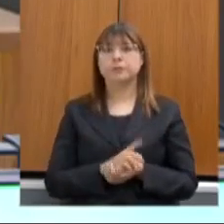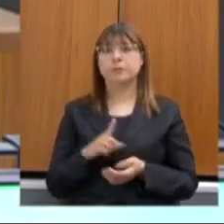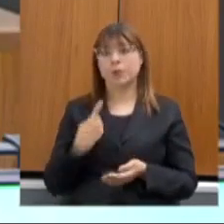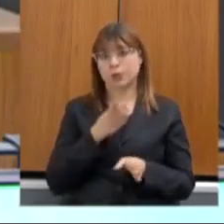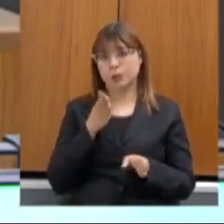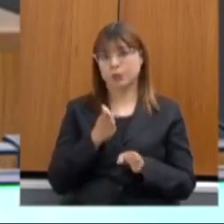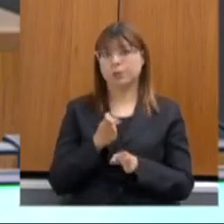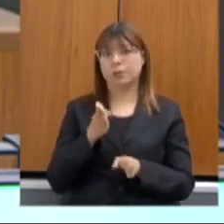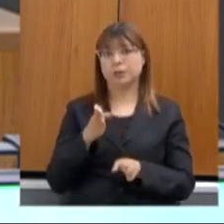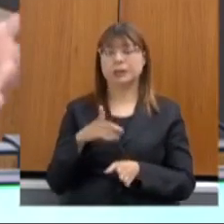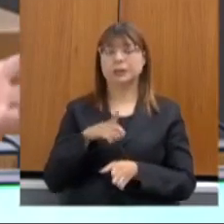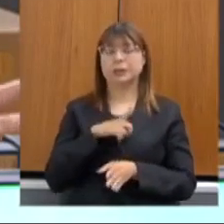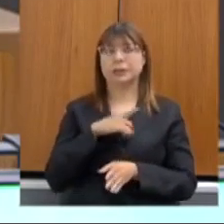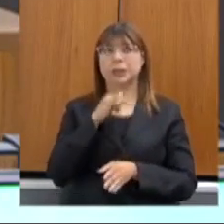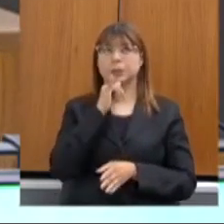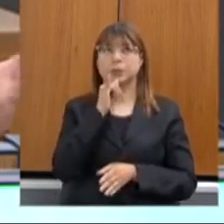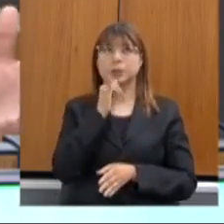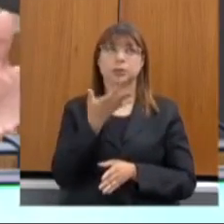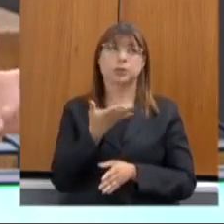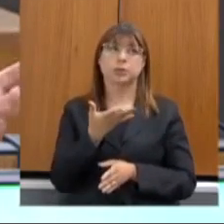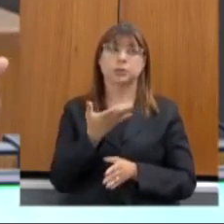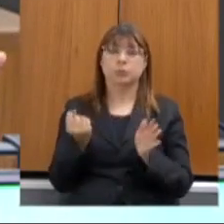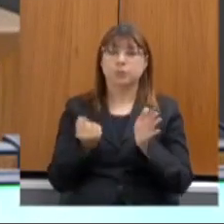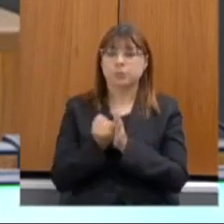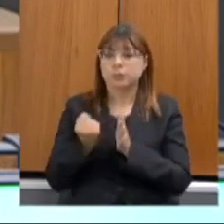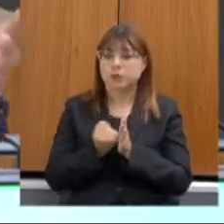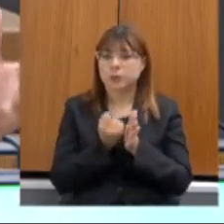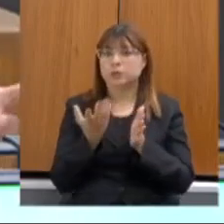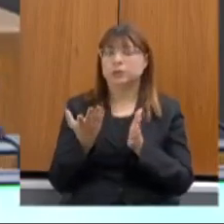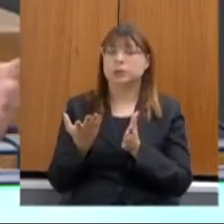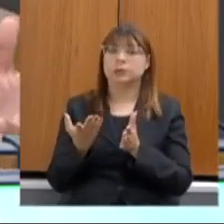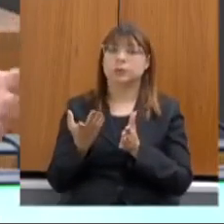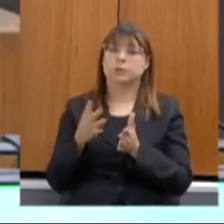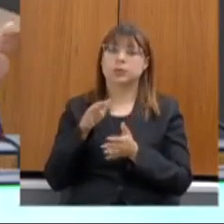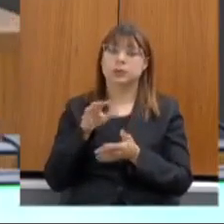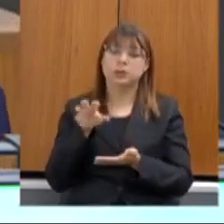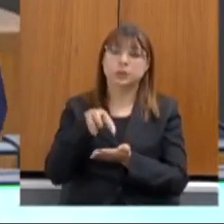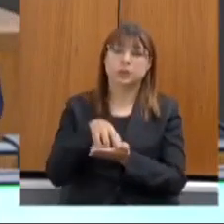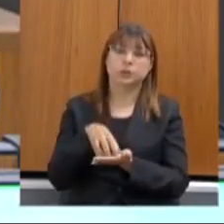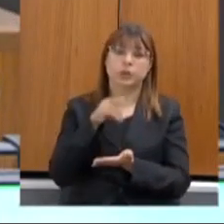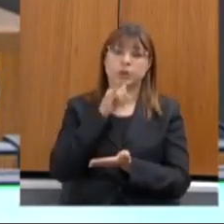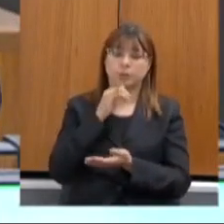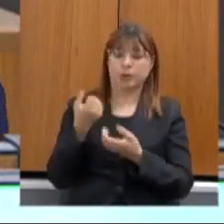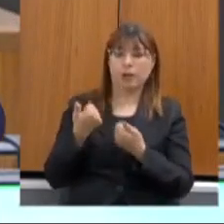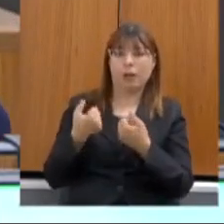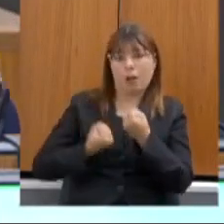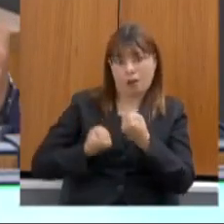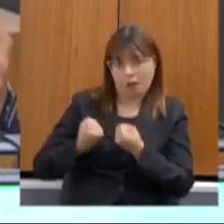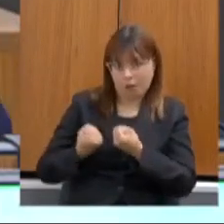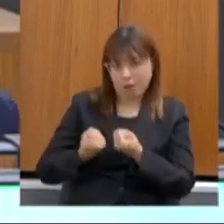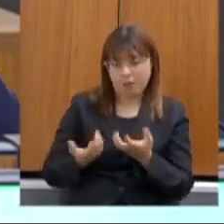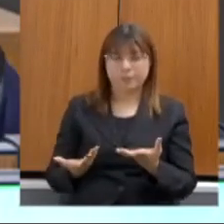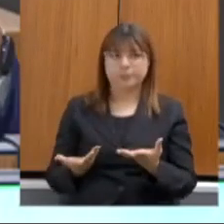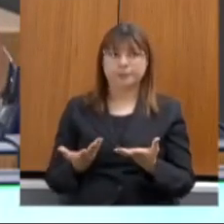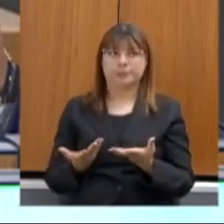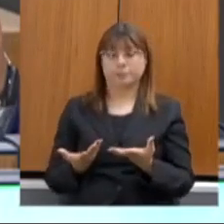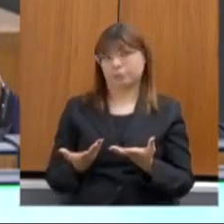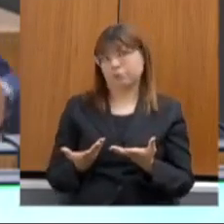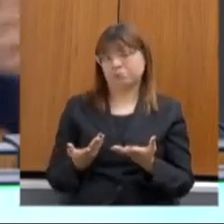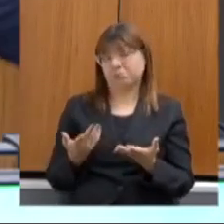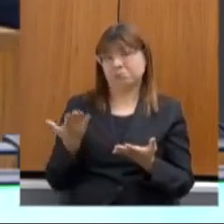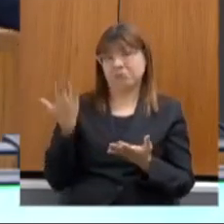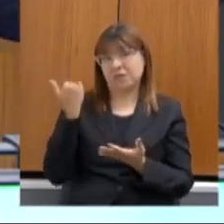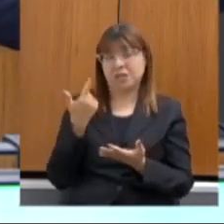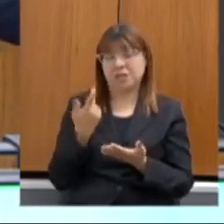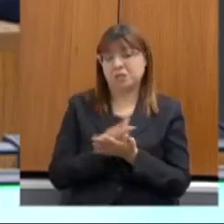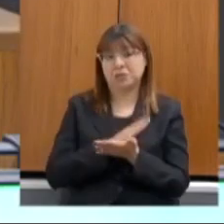gente descobriu que nós temos uma gama por exemplo de patentes para o setor automobilístico em que não houve por